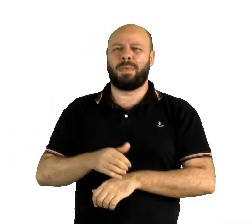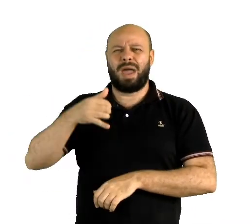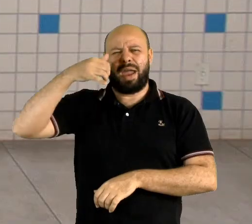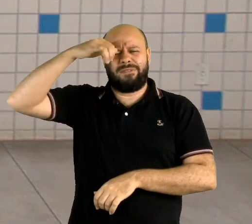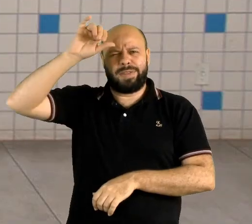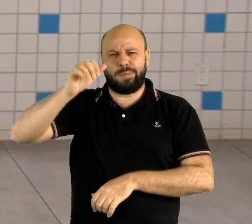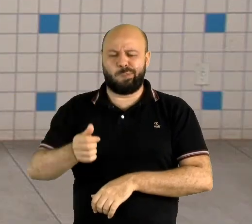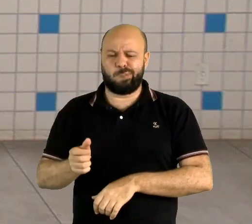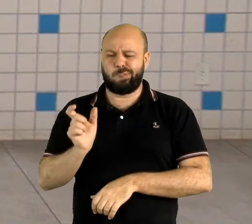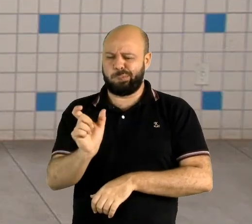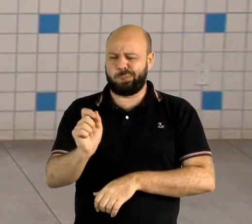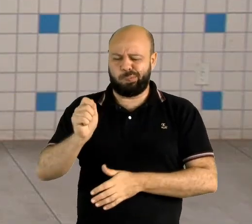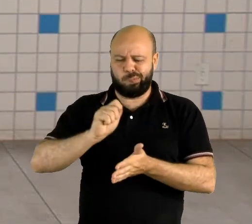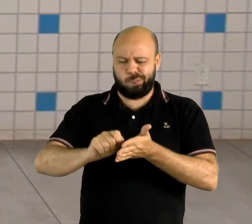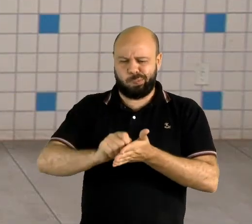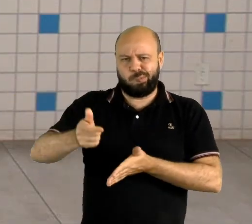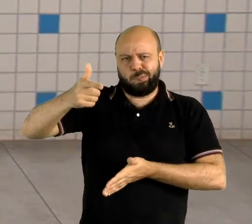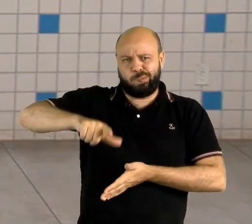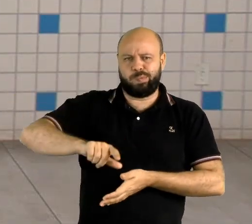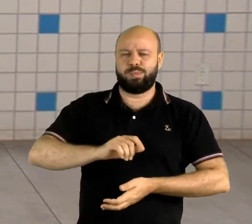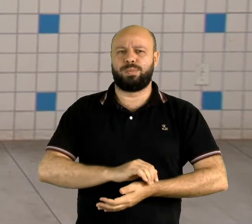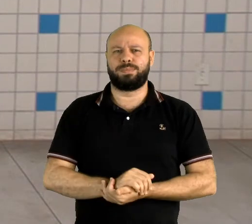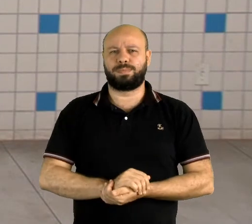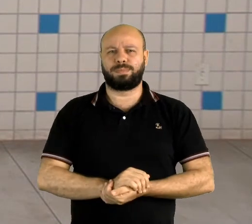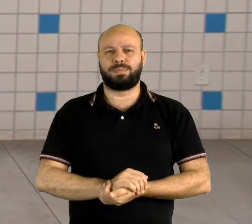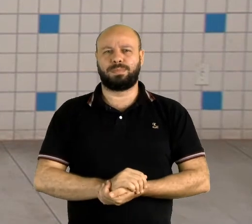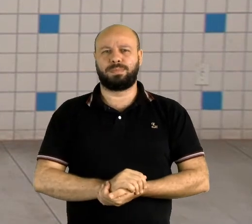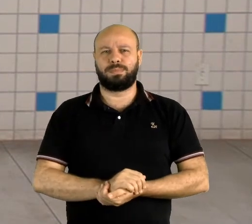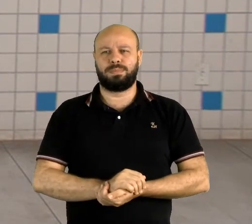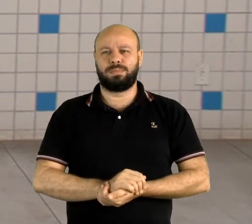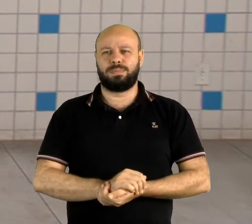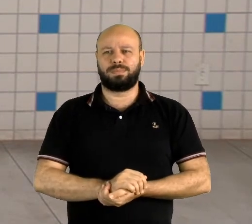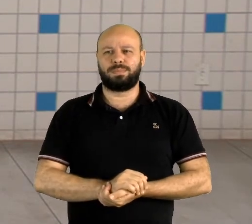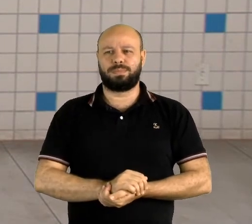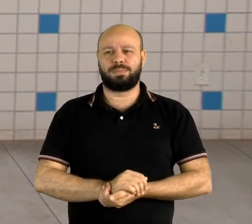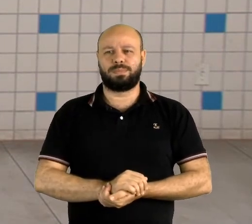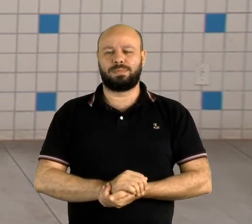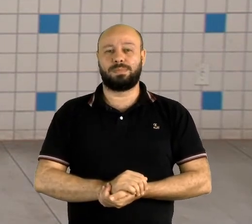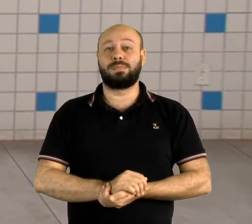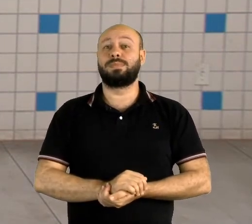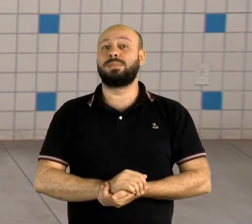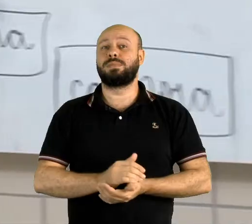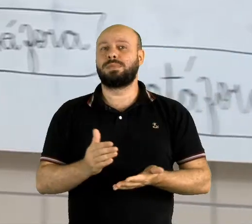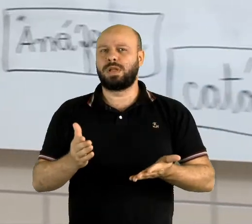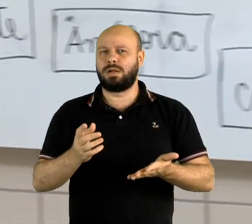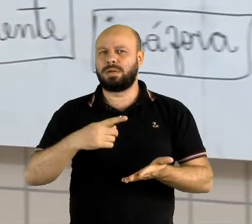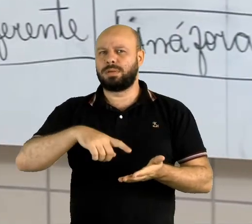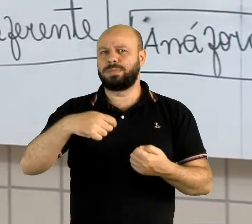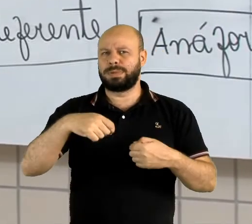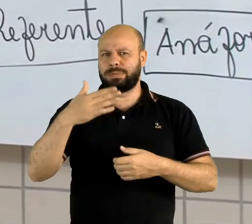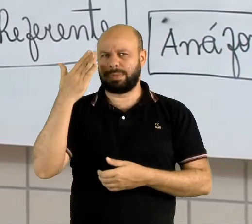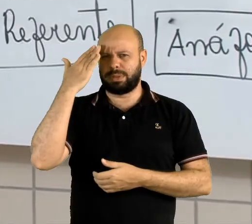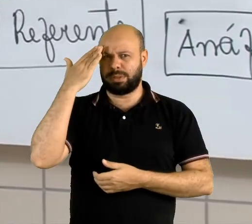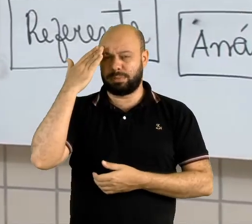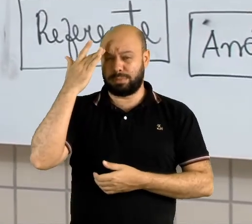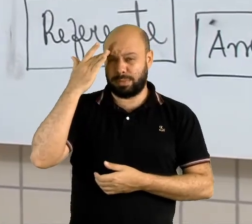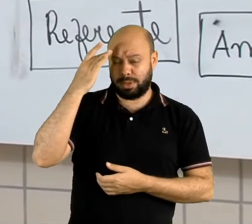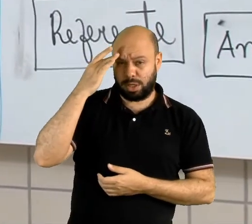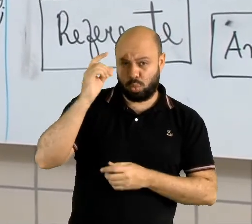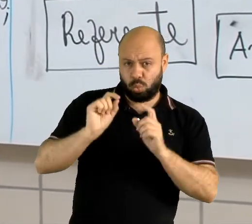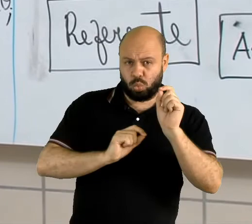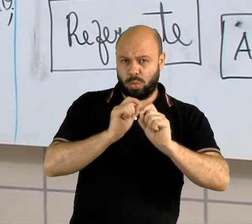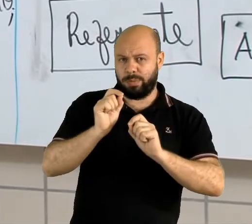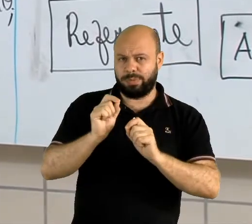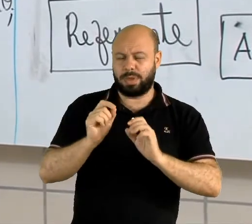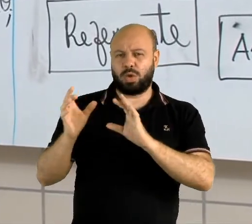aí no texto. Então, gente, eu quero que vocês pensem o seguinte, a coesão